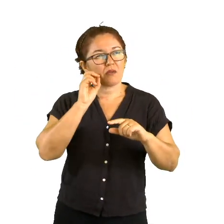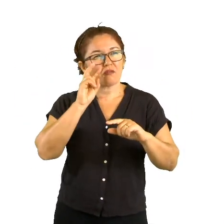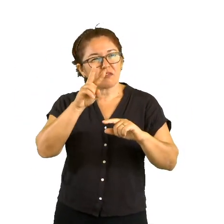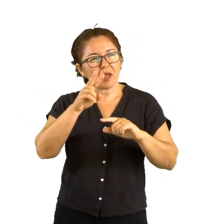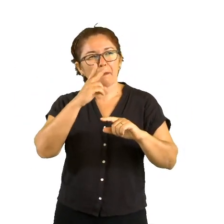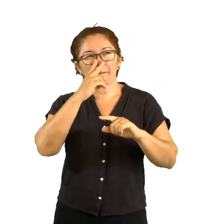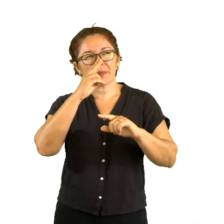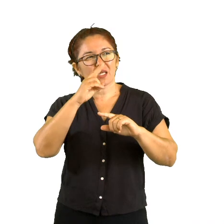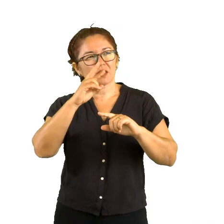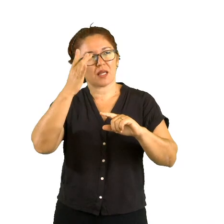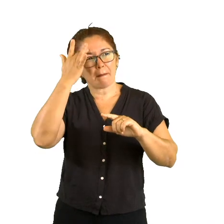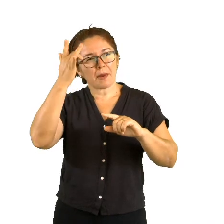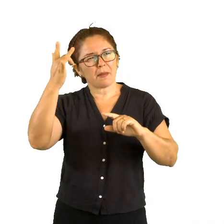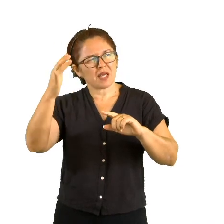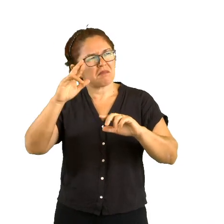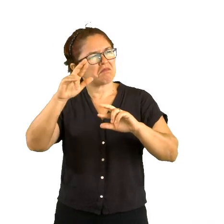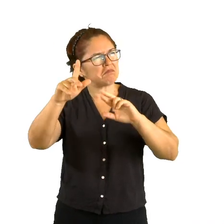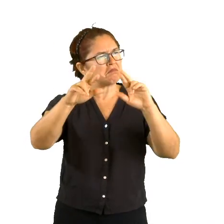Então,